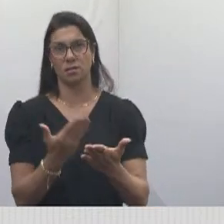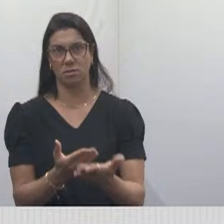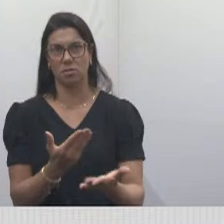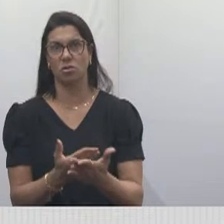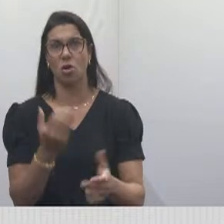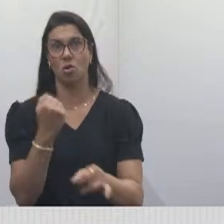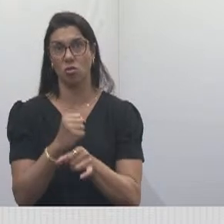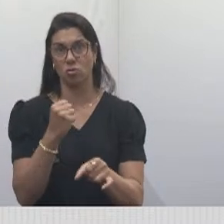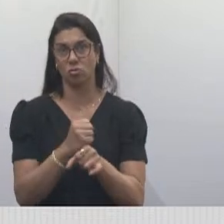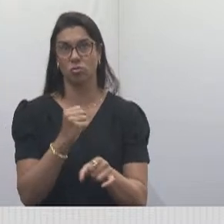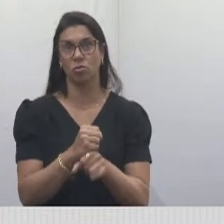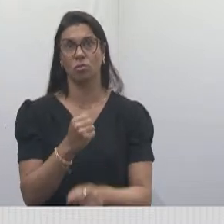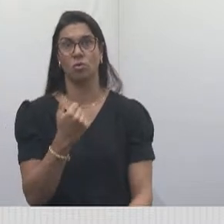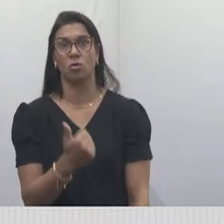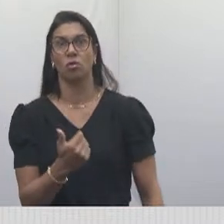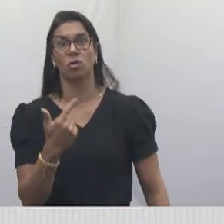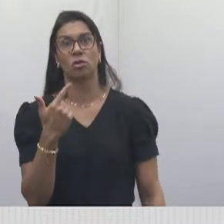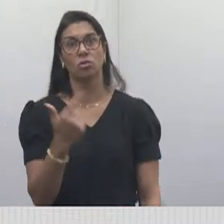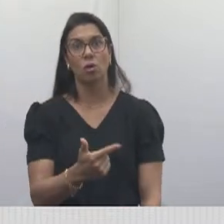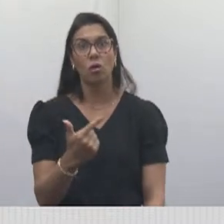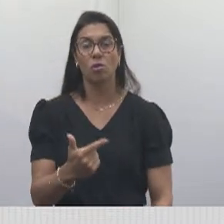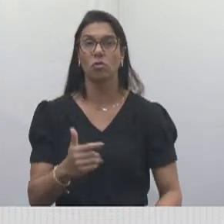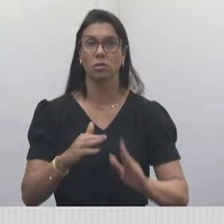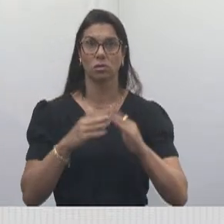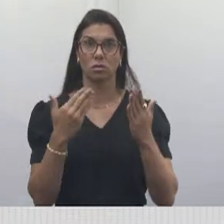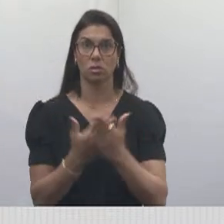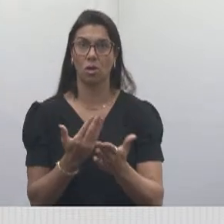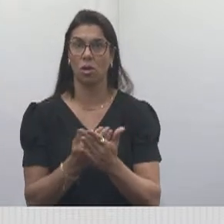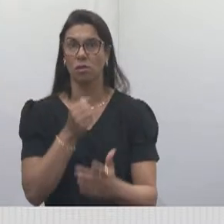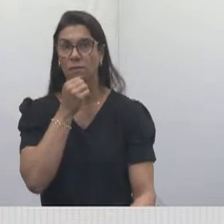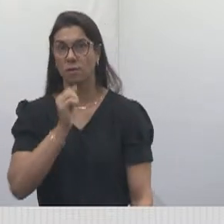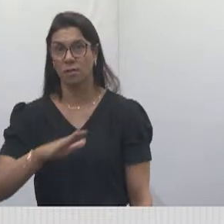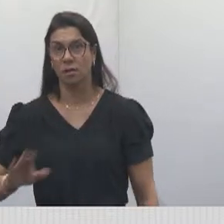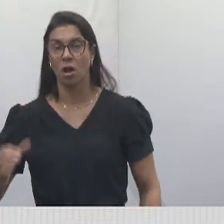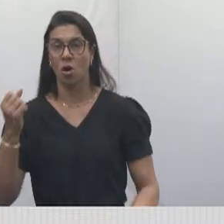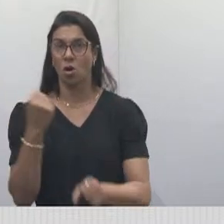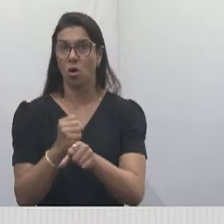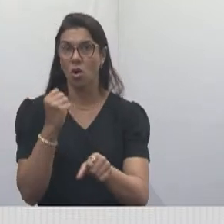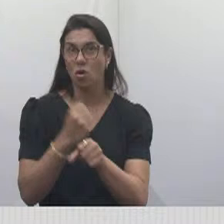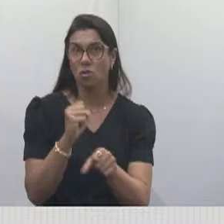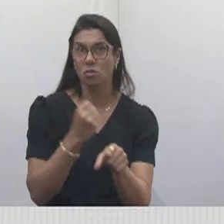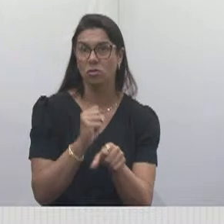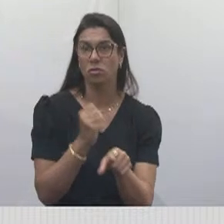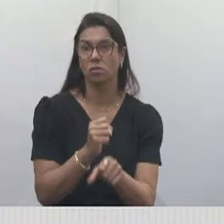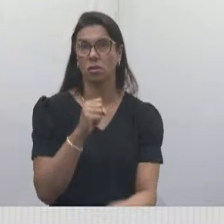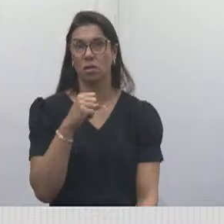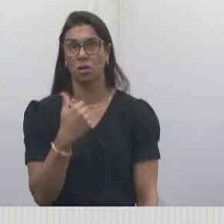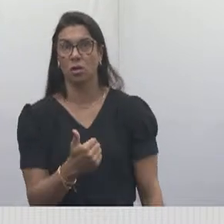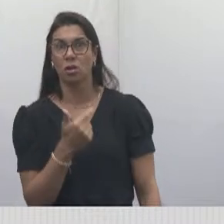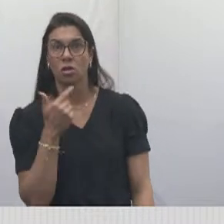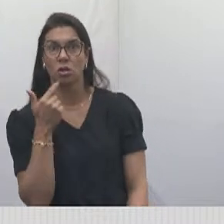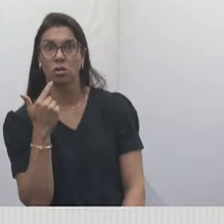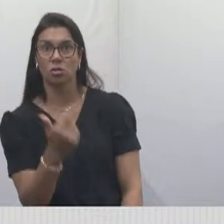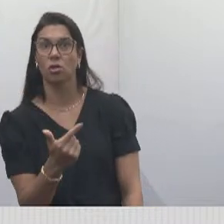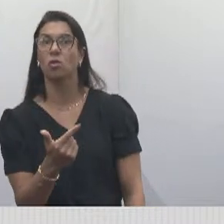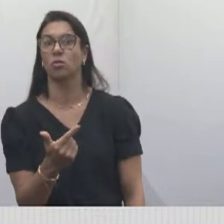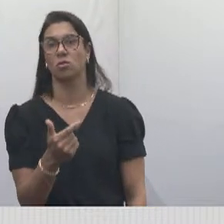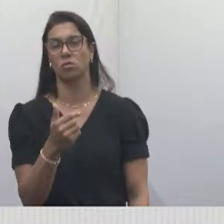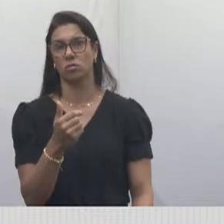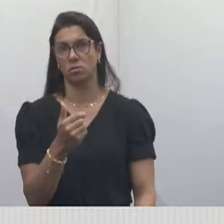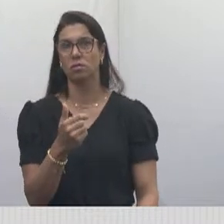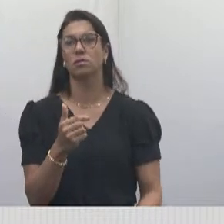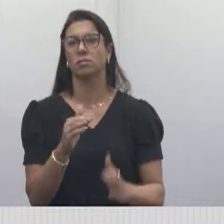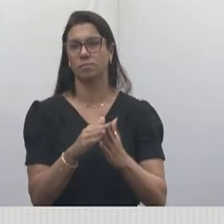construímos 12 creches. Fizemos a opção clara. Construímos 12 creches ao invés de 4 Educa